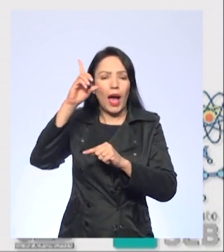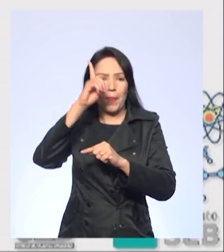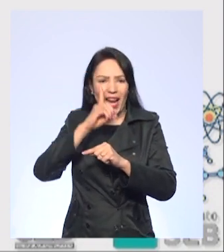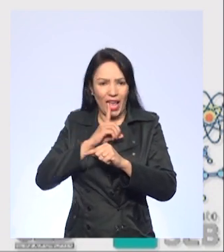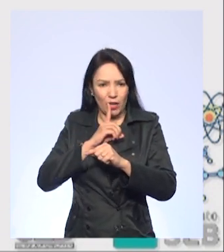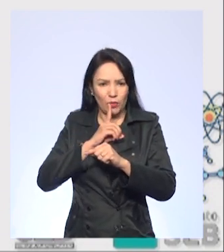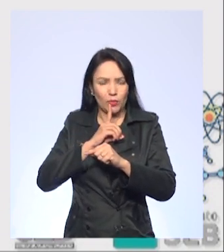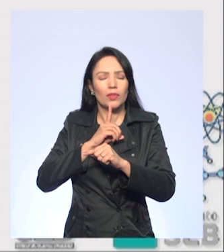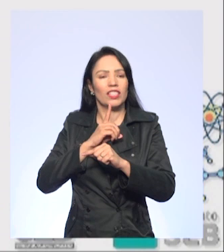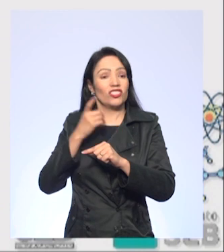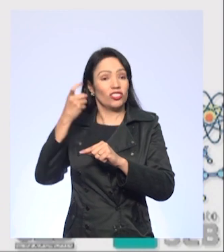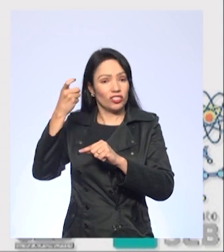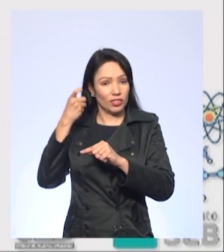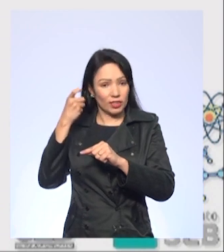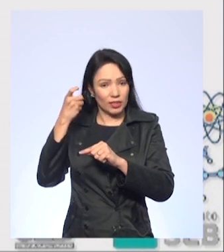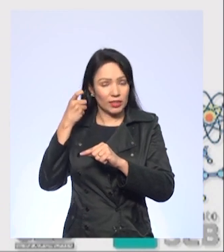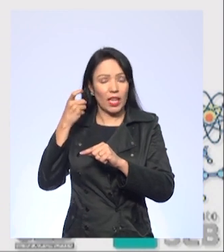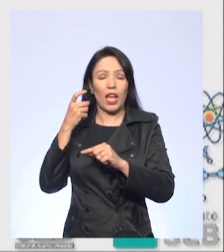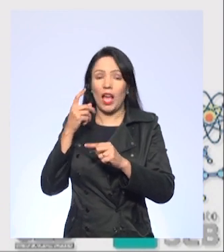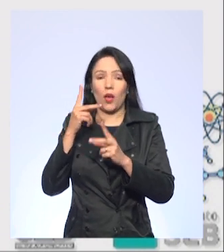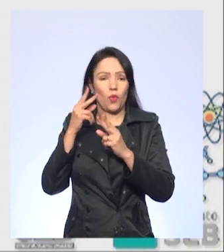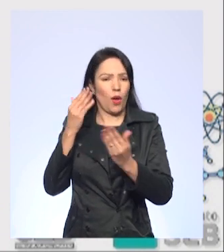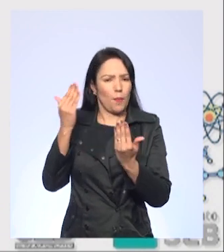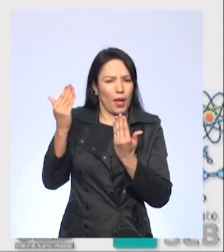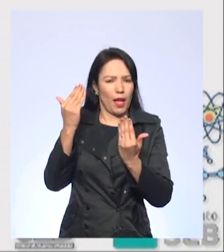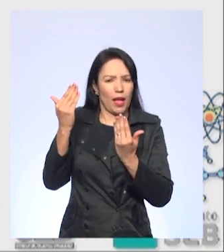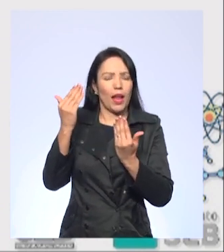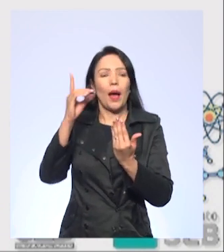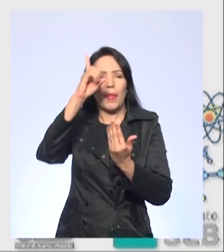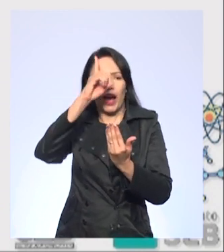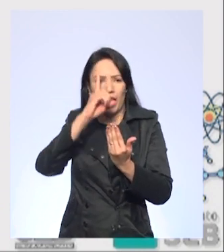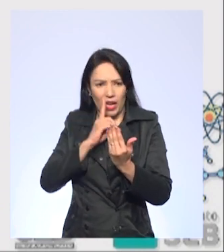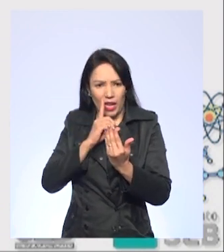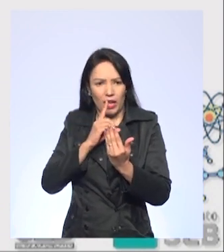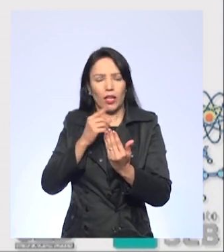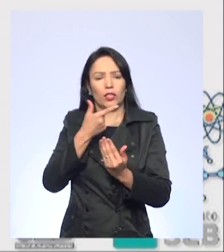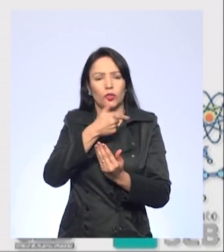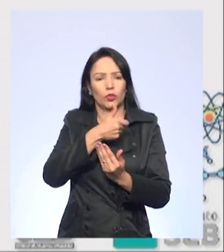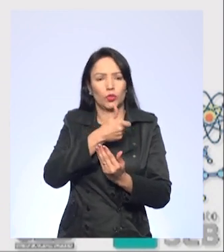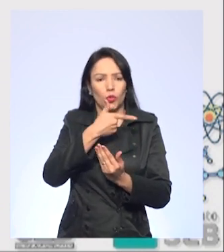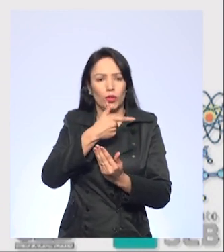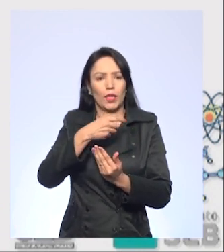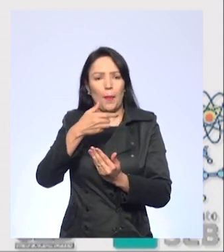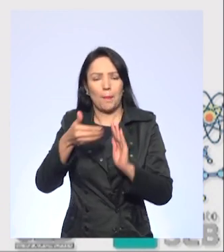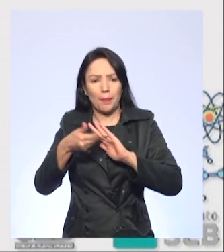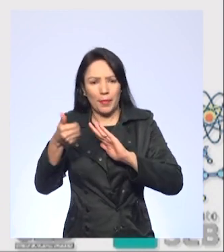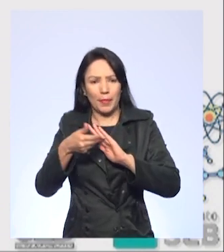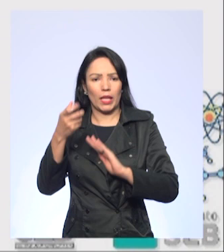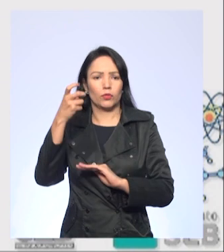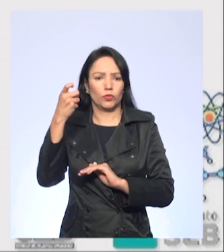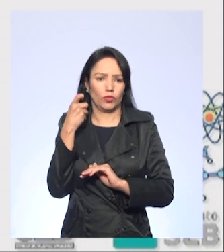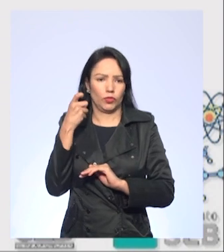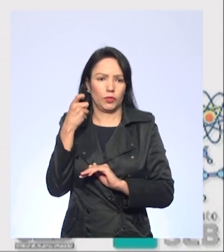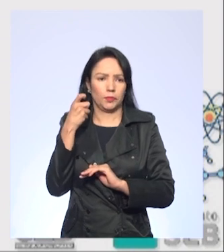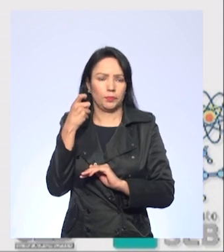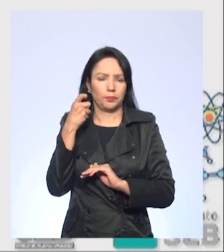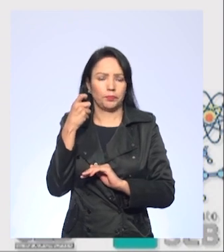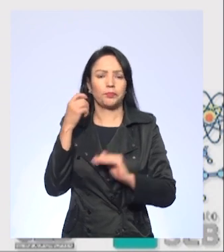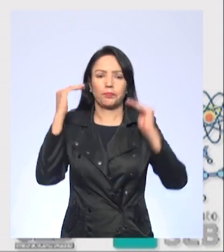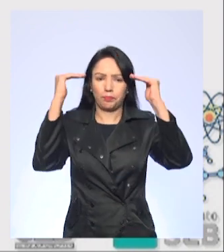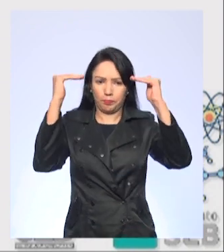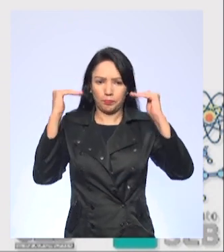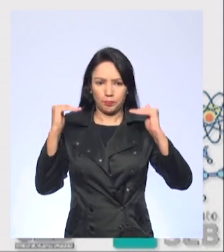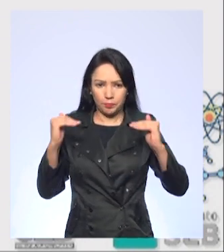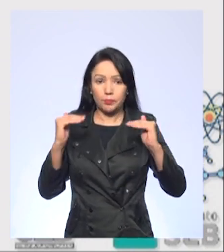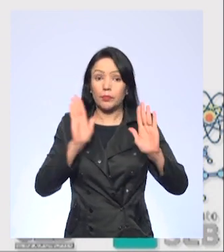é x, está para a altura do triangulinho amarelo, que é 12 menos x. Tomemos muito cuidado com essa